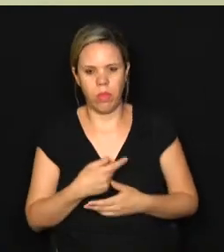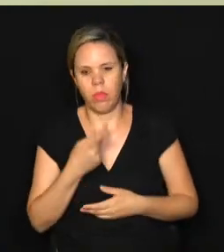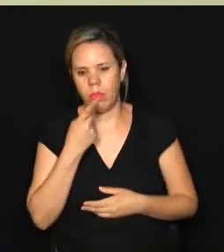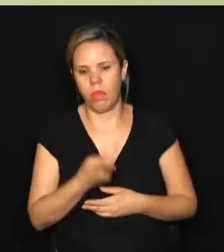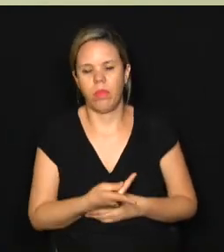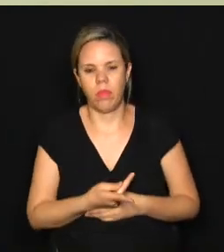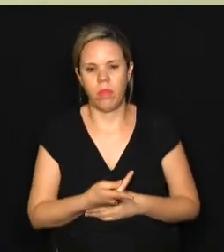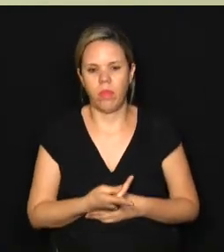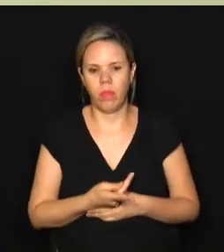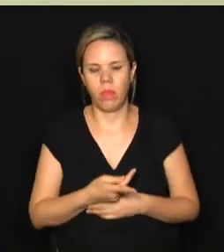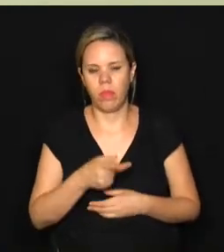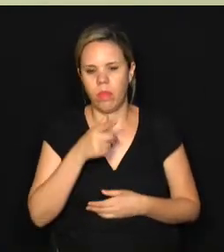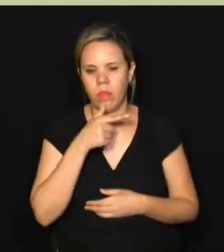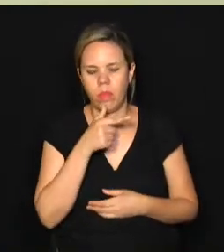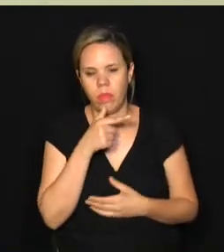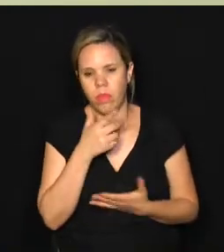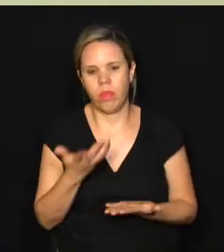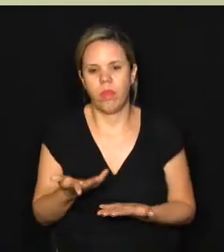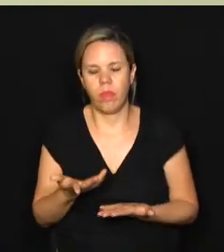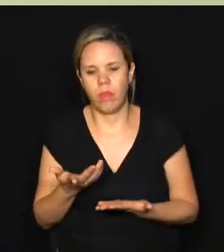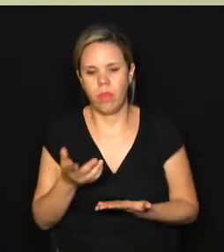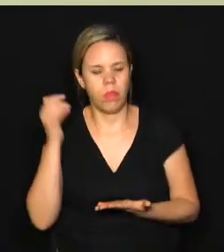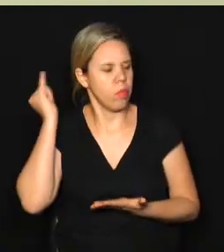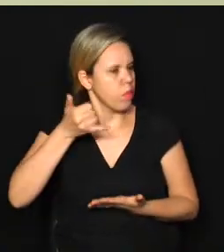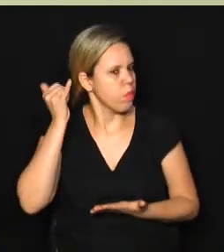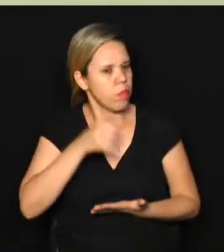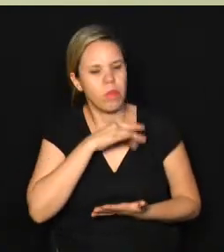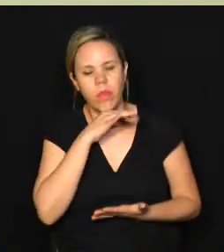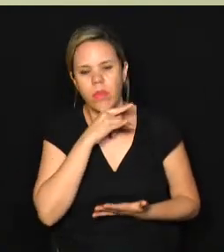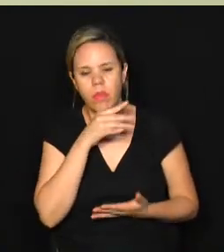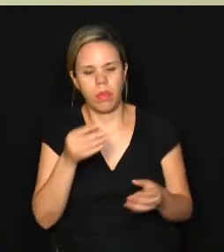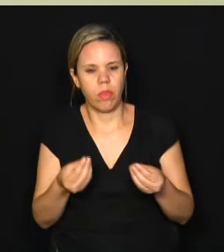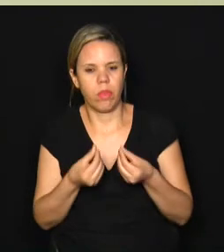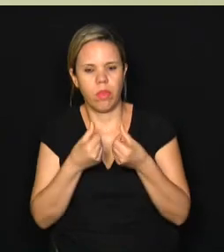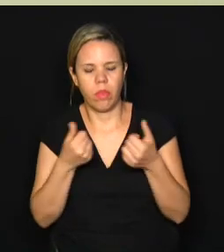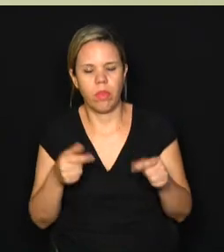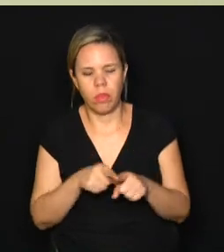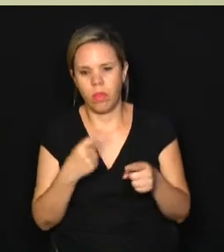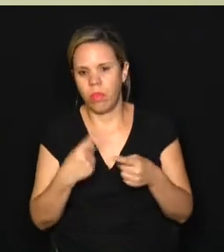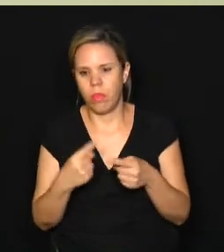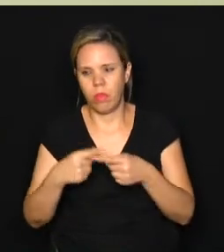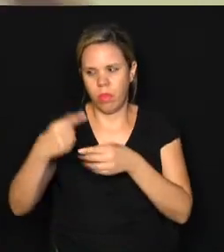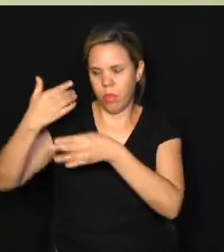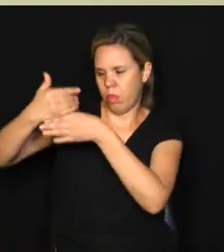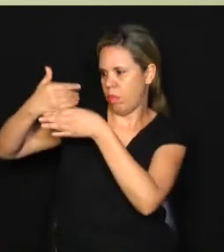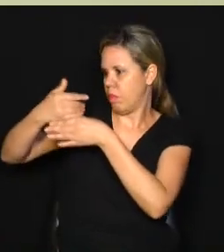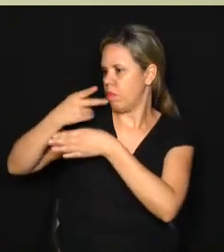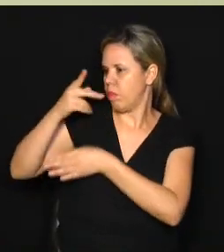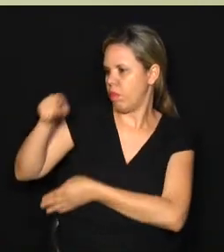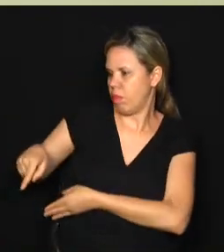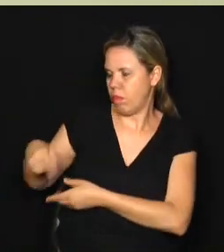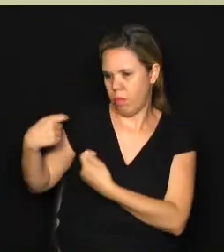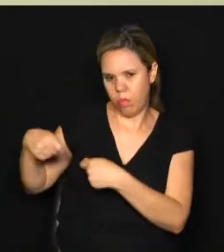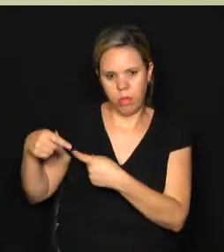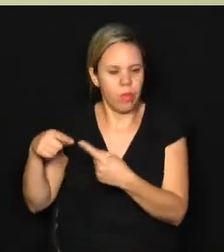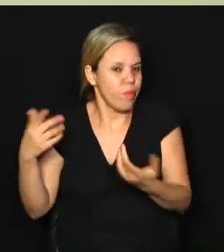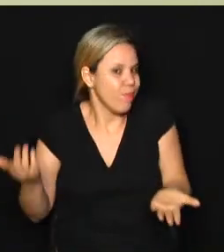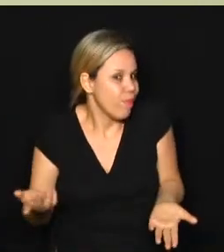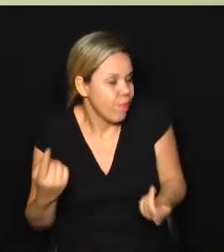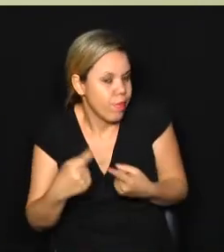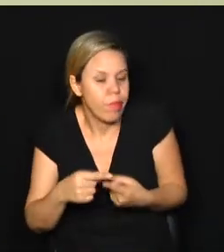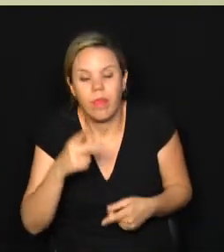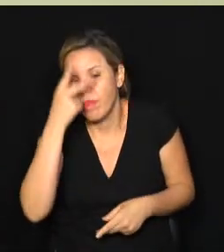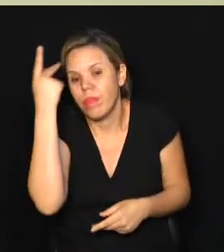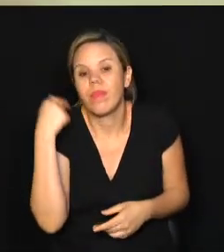a flutuação da narrativa de por que a barragem ela é colocada como uma necessidade. Alguém